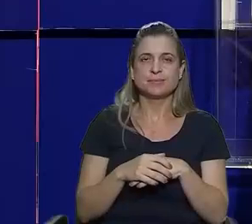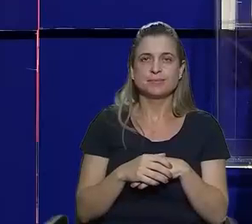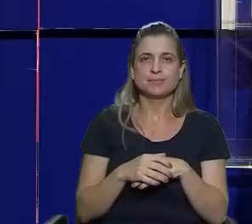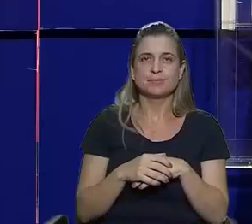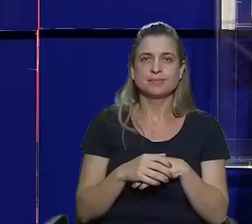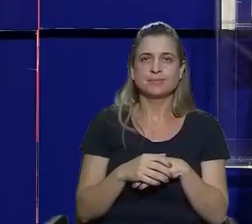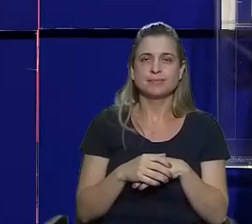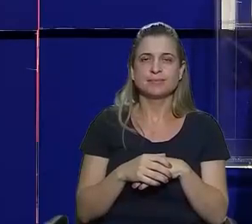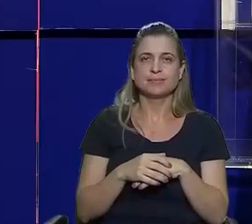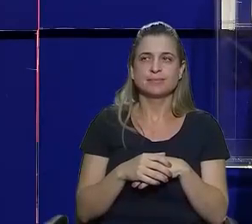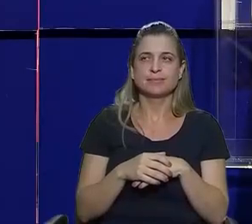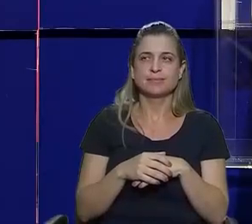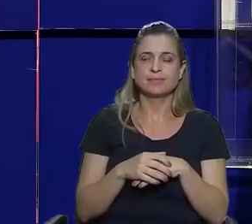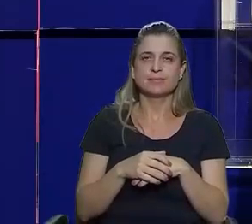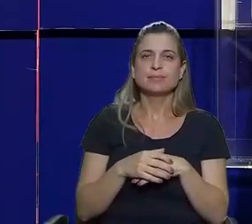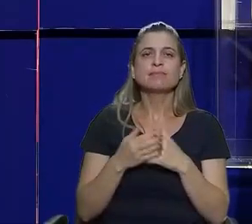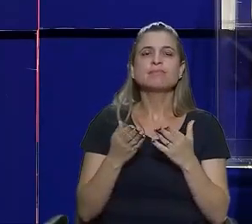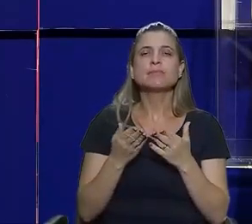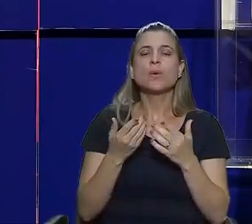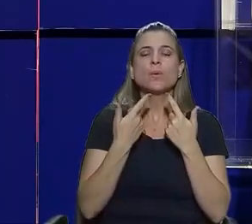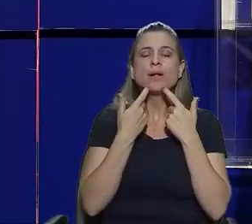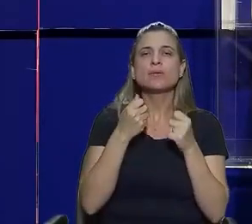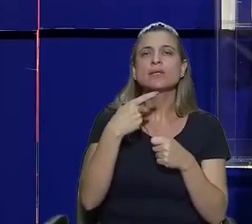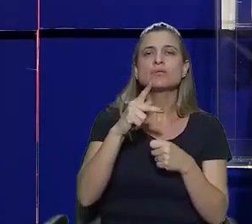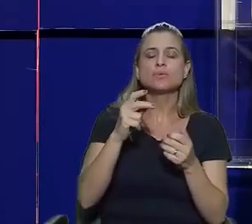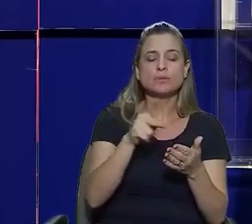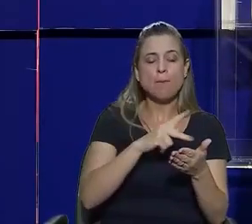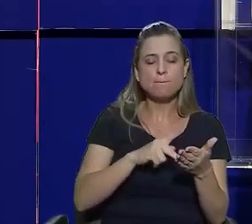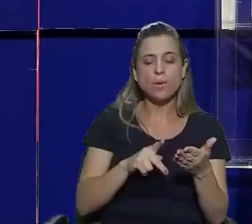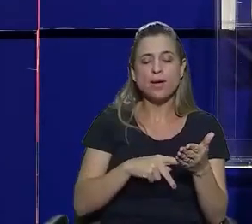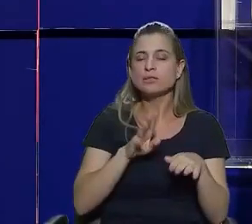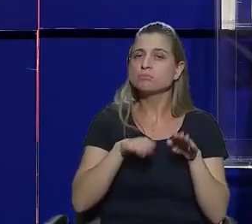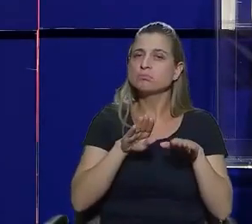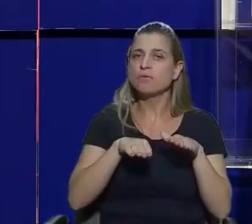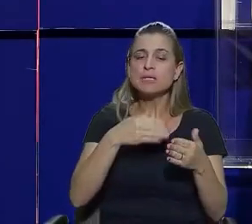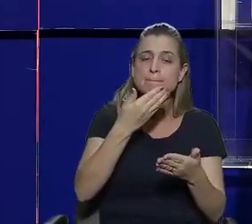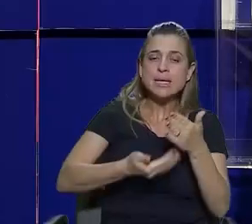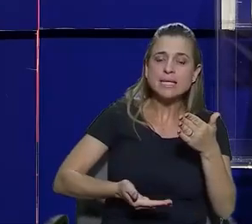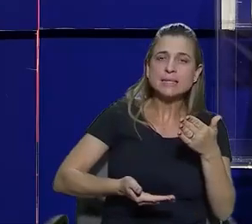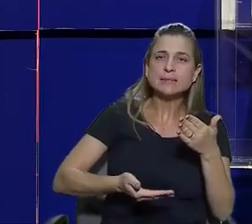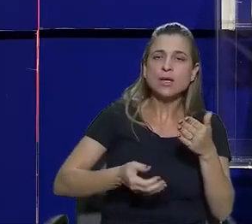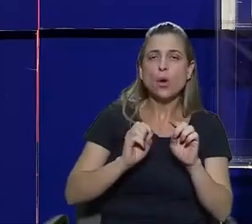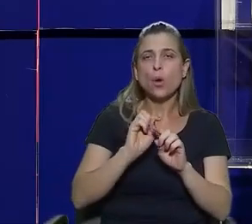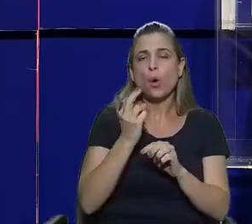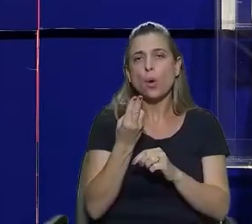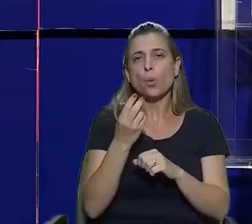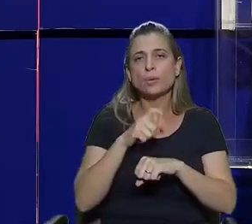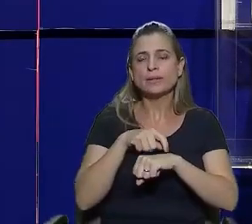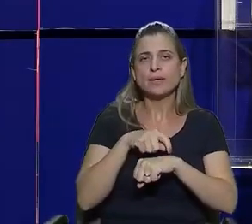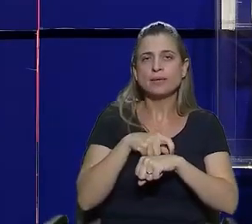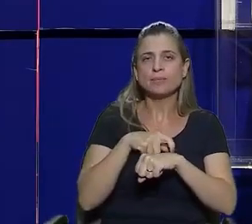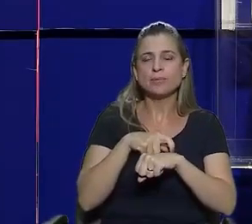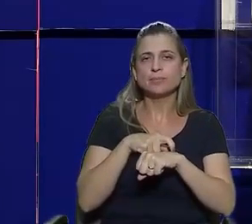Eu diria que o motor das suas imagens poéticas, João, talvez seja a perda ou o tempo, né? Que algumas vezes são a mesma